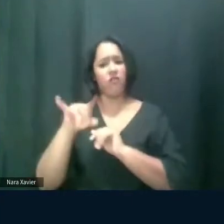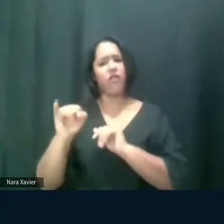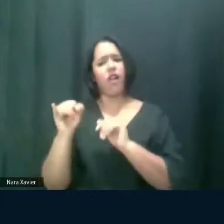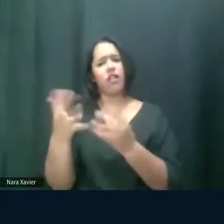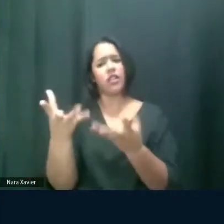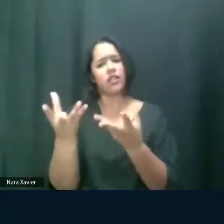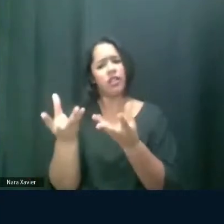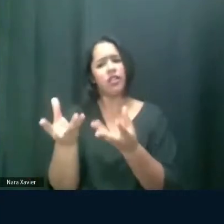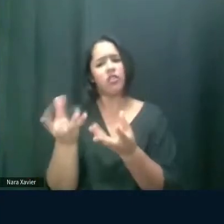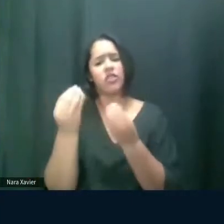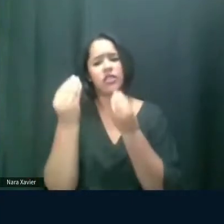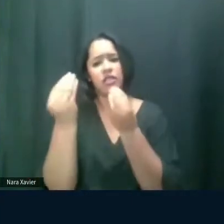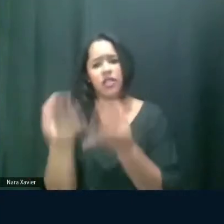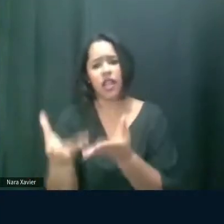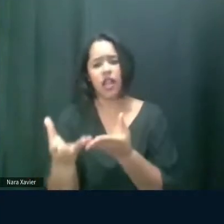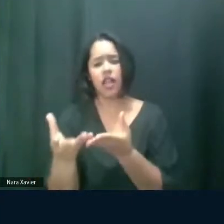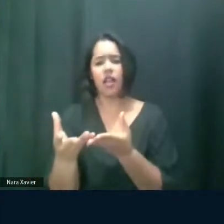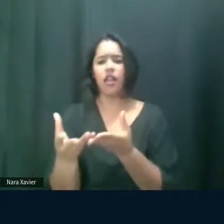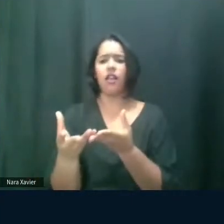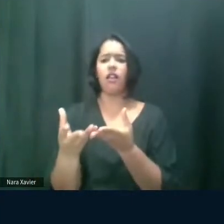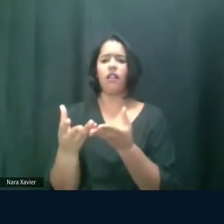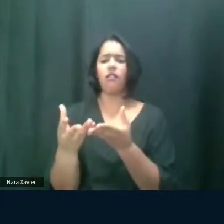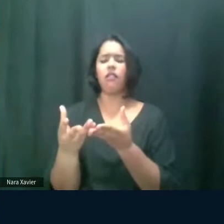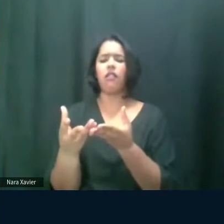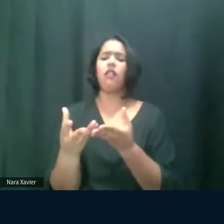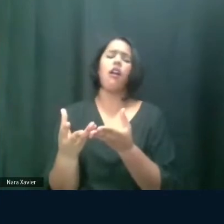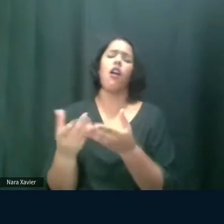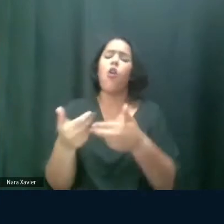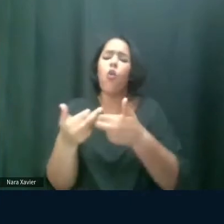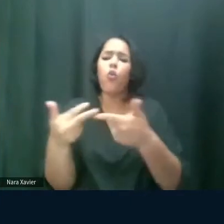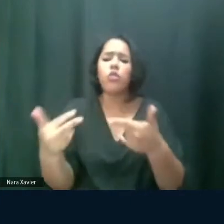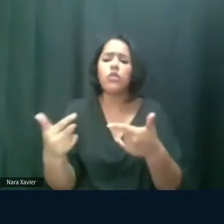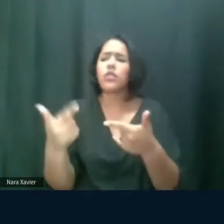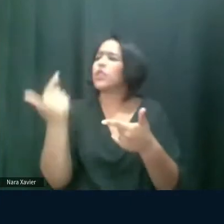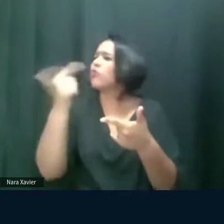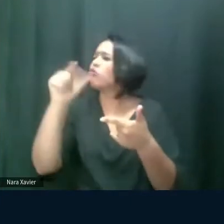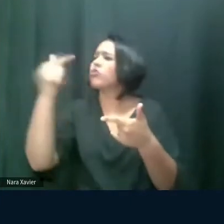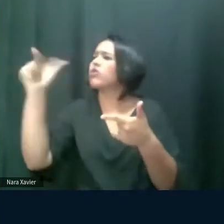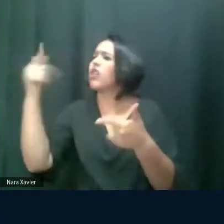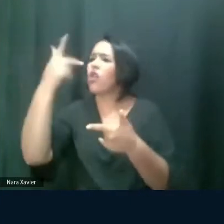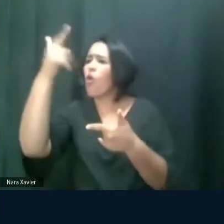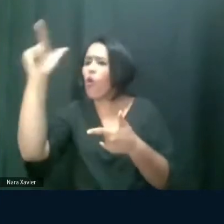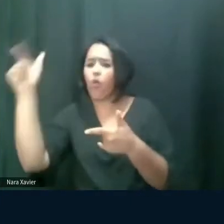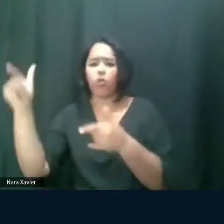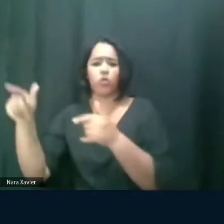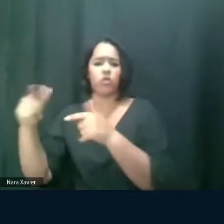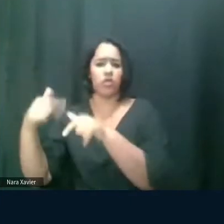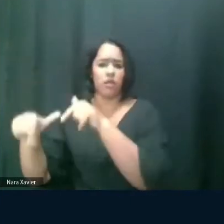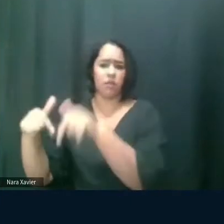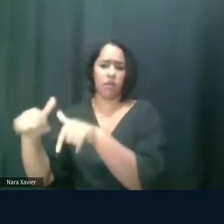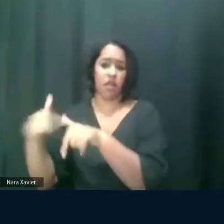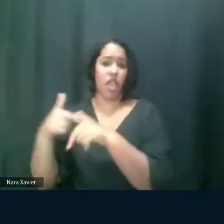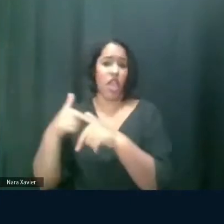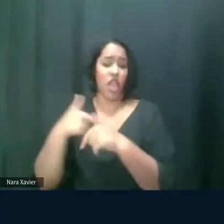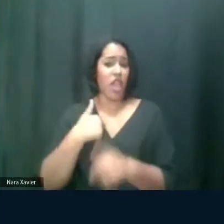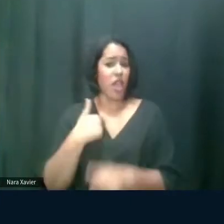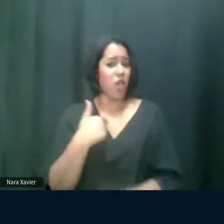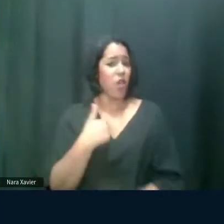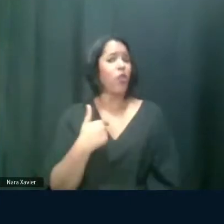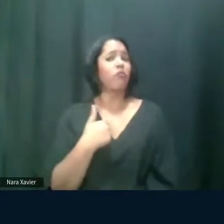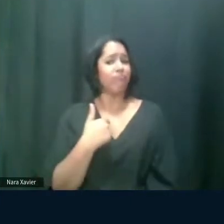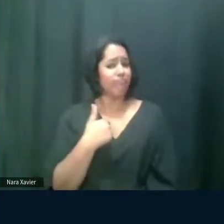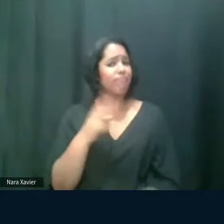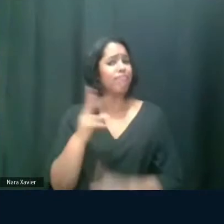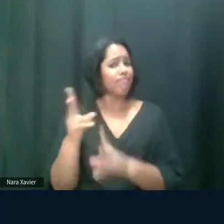para trazer pontos que não vão estar nos outros trabalhos. Então, eu senti falta um pouco de você, Lira, não